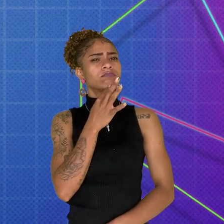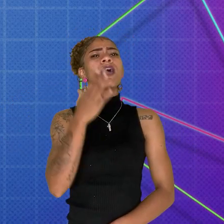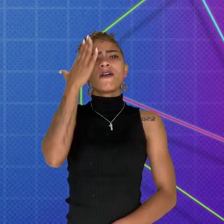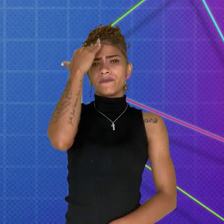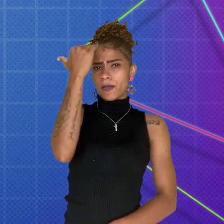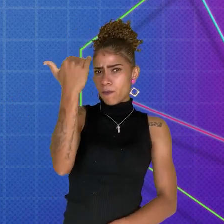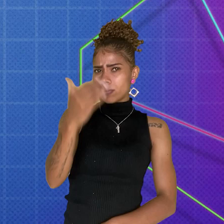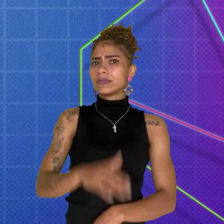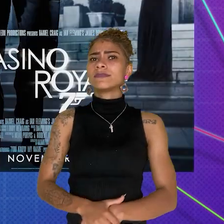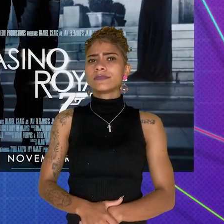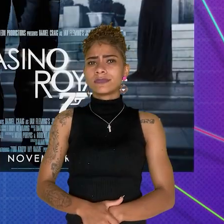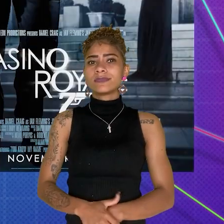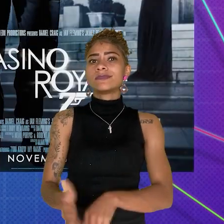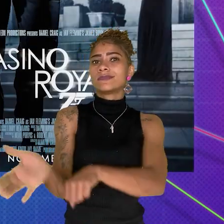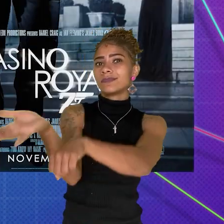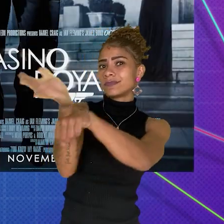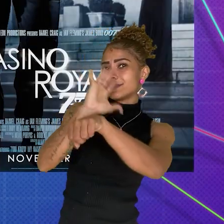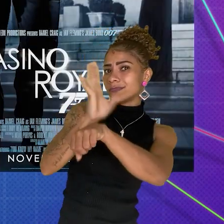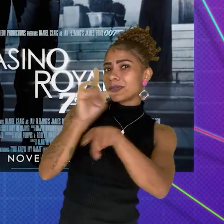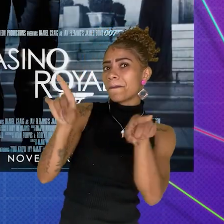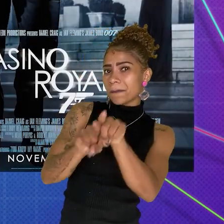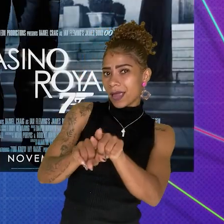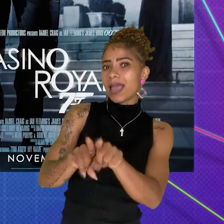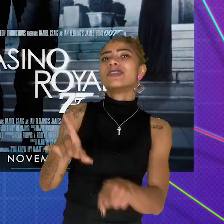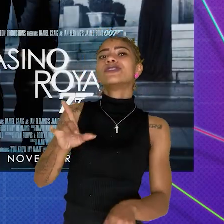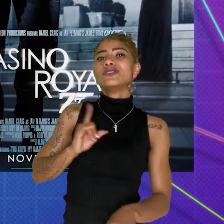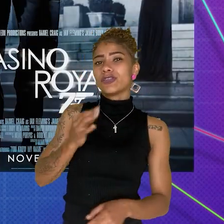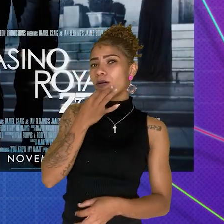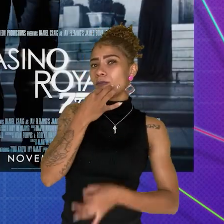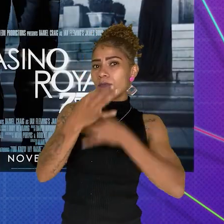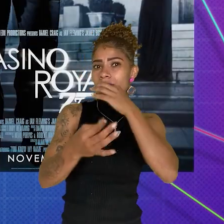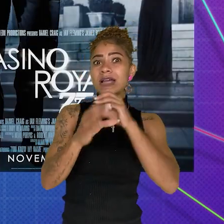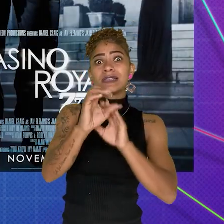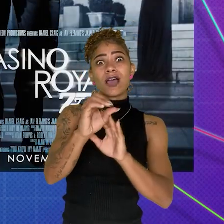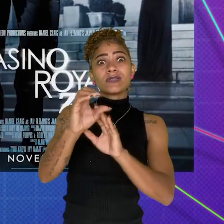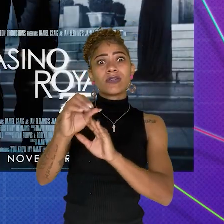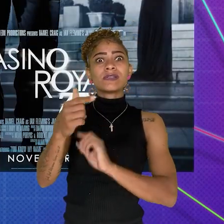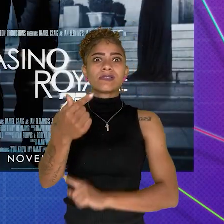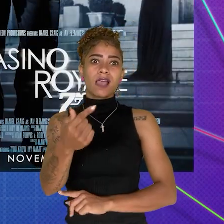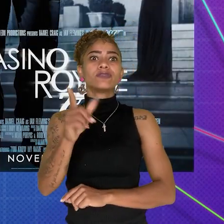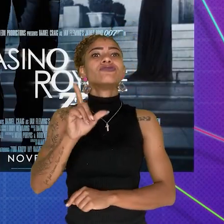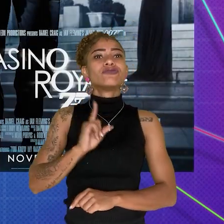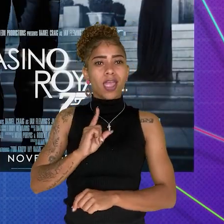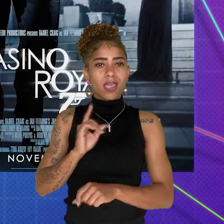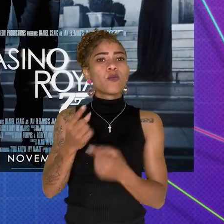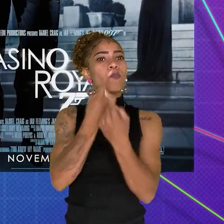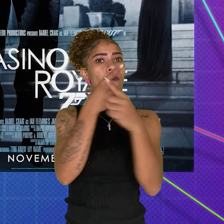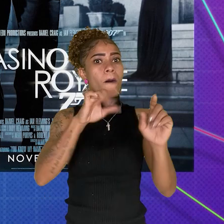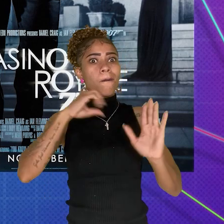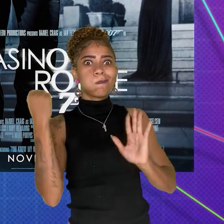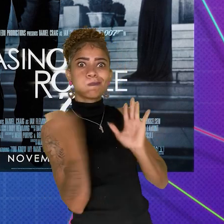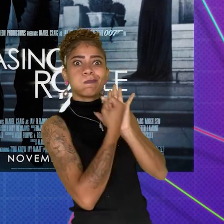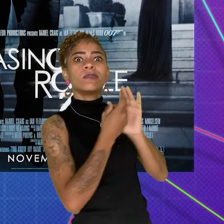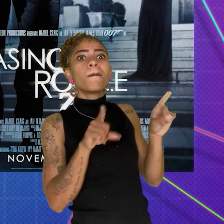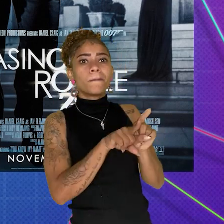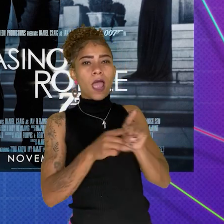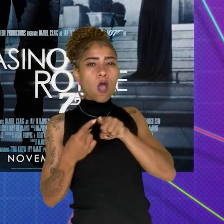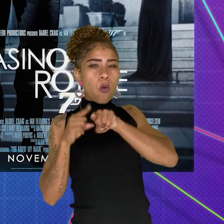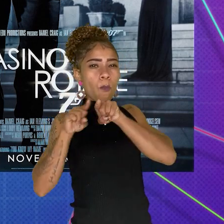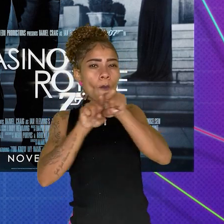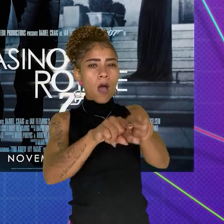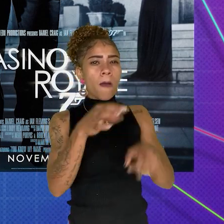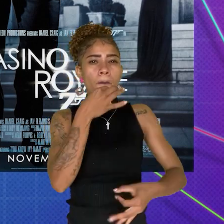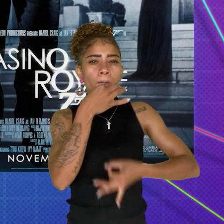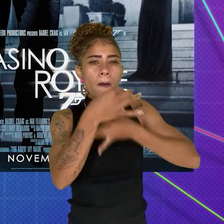conhecida, aliás. E os filmes de ação do James Bond, na franquia chamada de 007? Uma trilha sonora bem marcante também acompanha esse